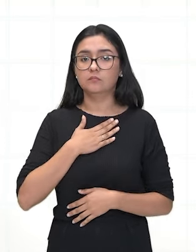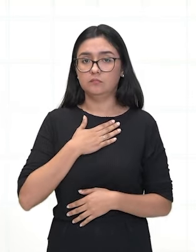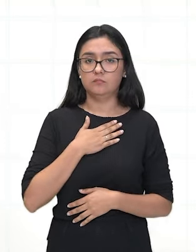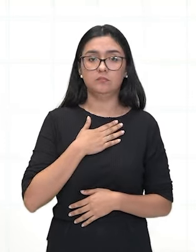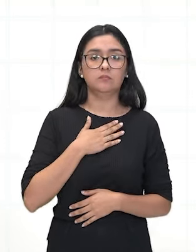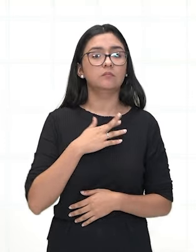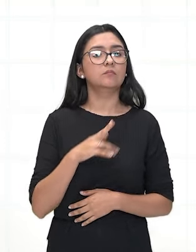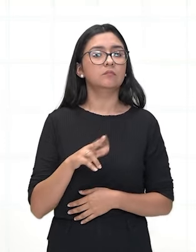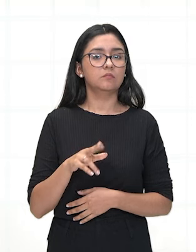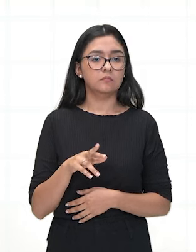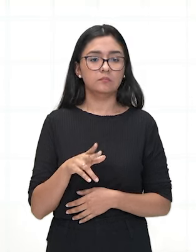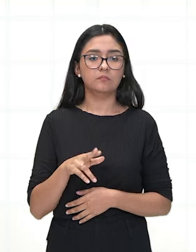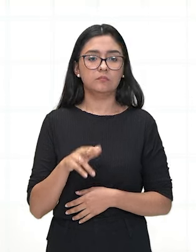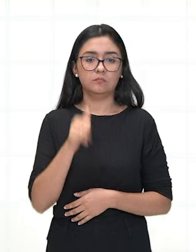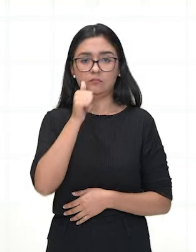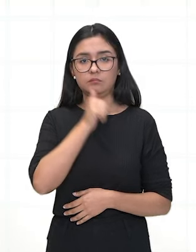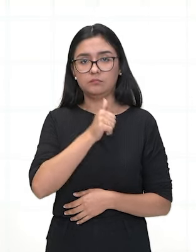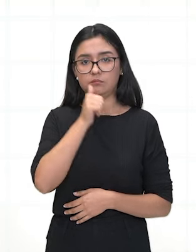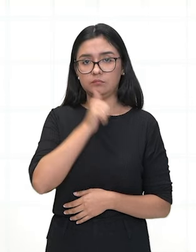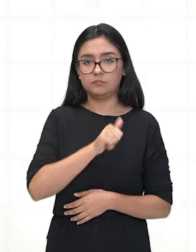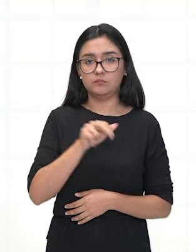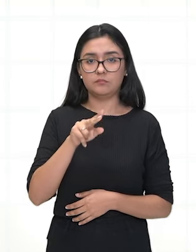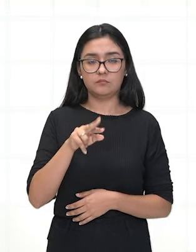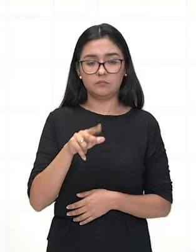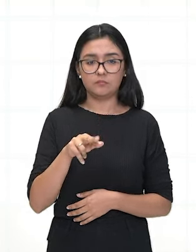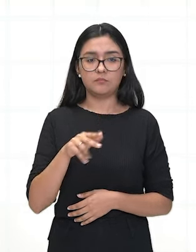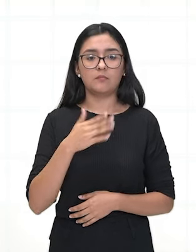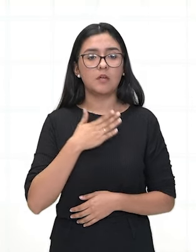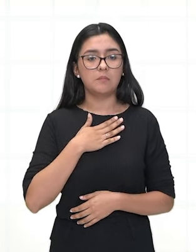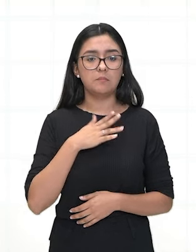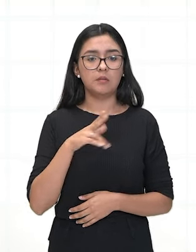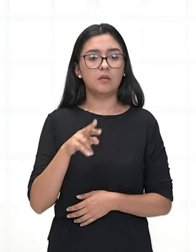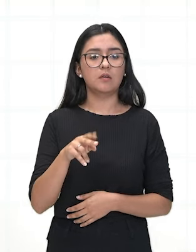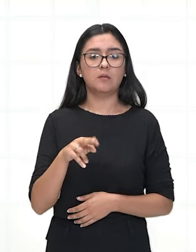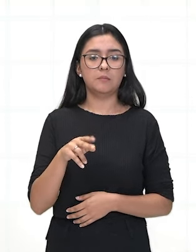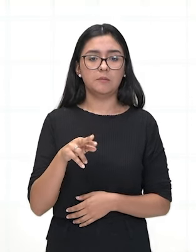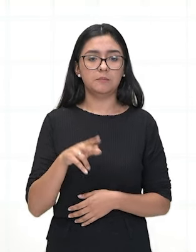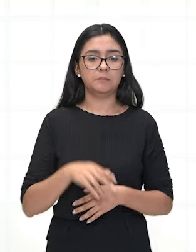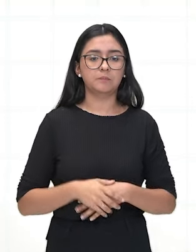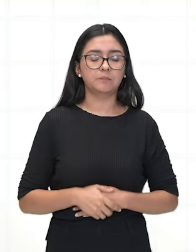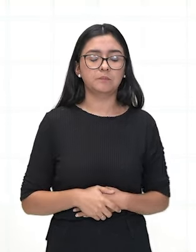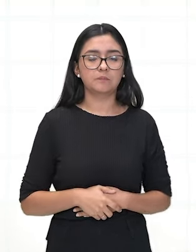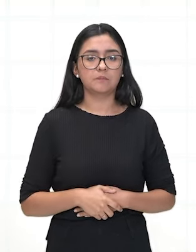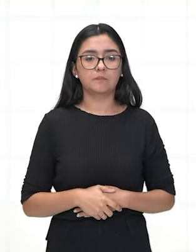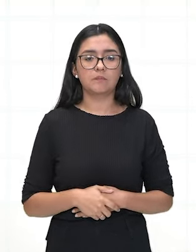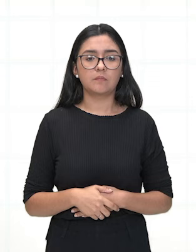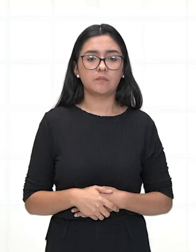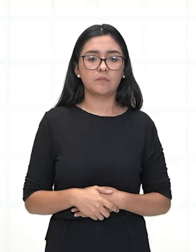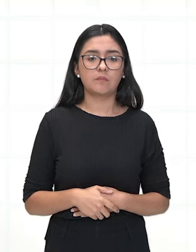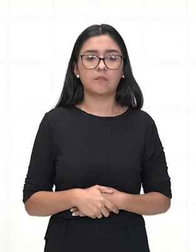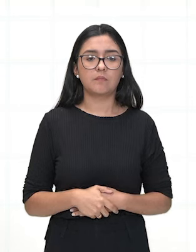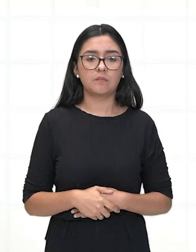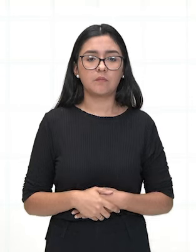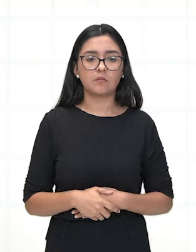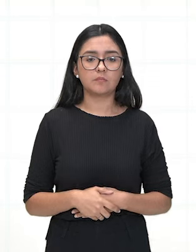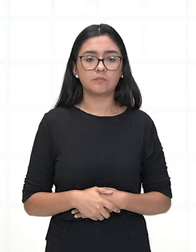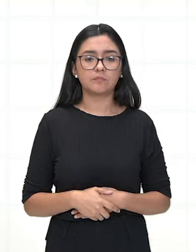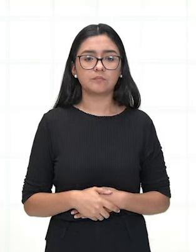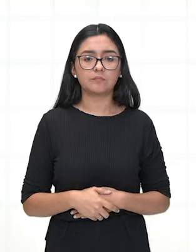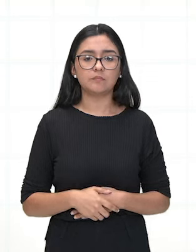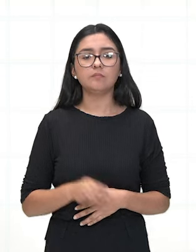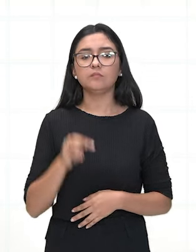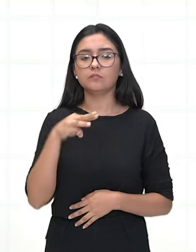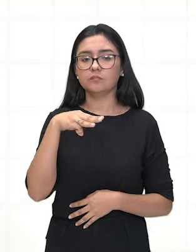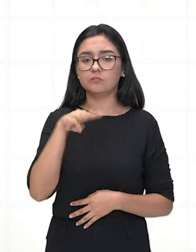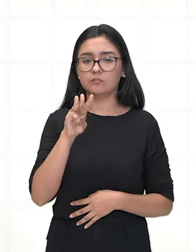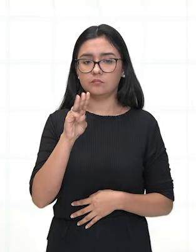my sister que é o qu a minha irmã my sister was Olha aí o verbo